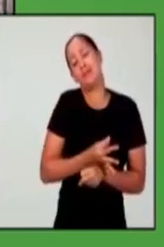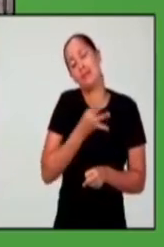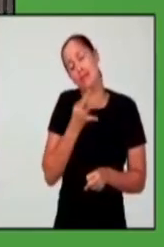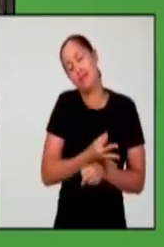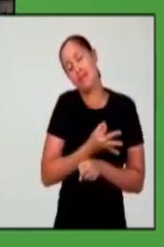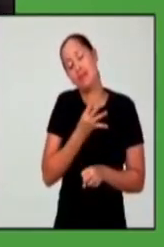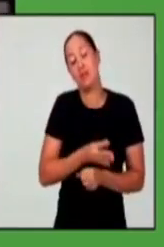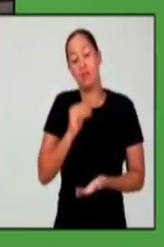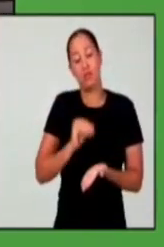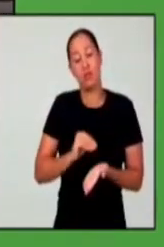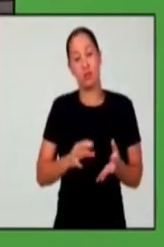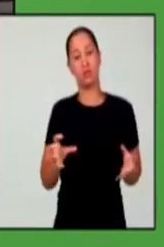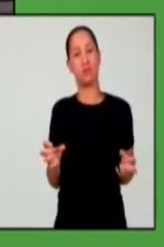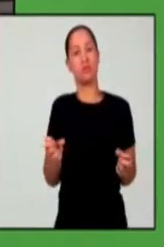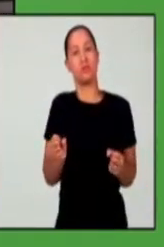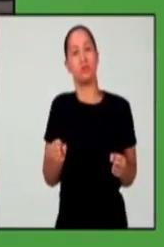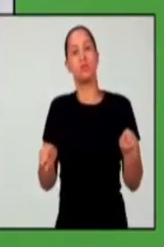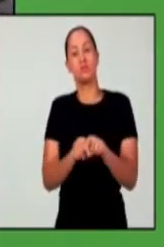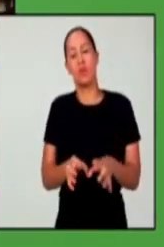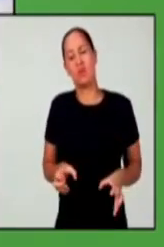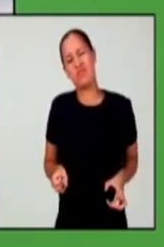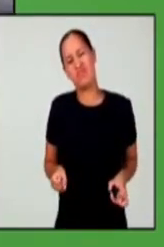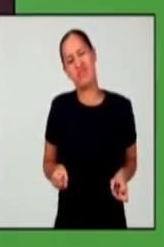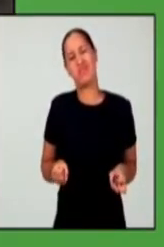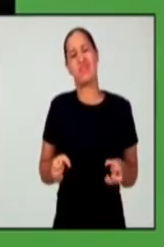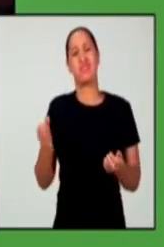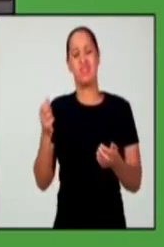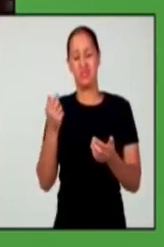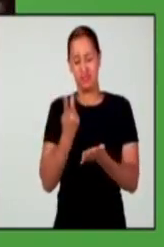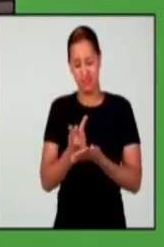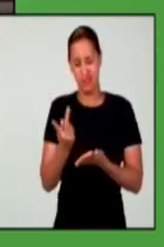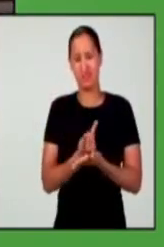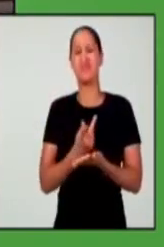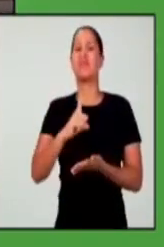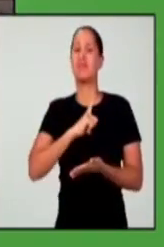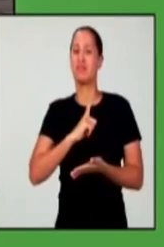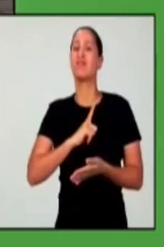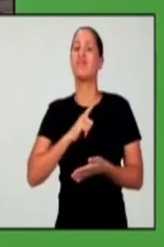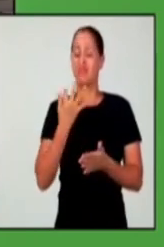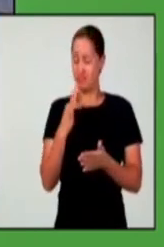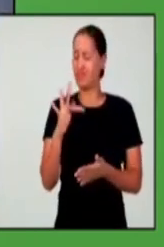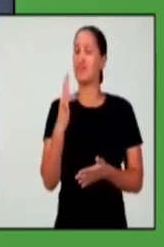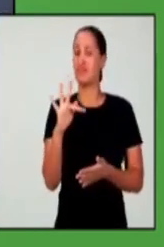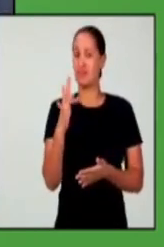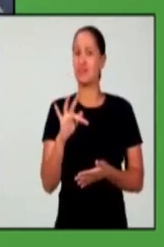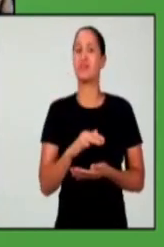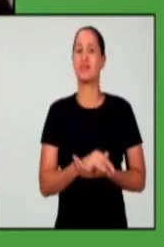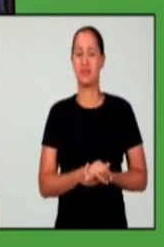tempo, a falta de contração dos músculos e o mau funcionamento das veias pode dar dor de pernas.